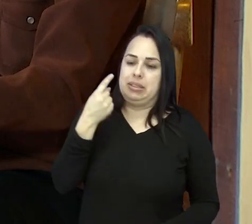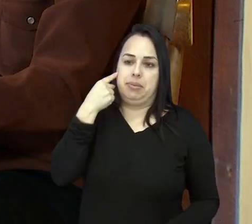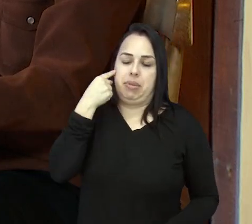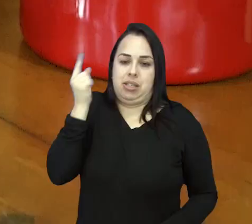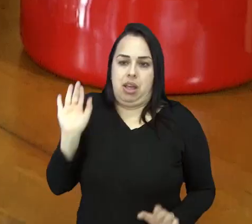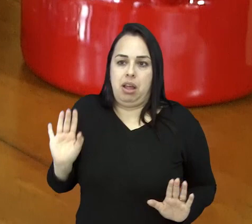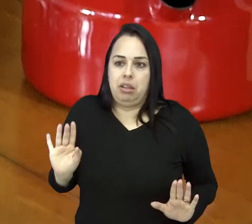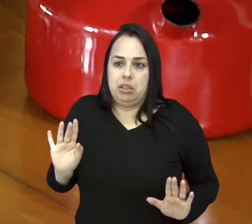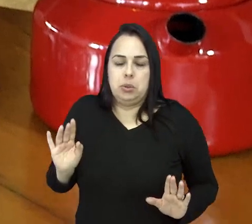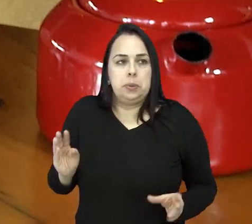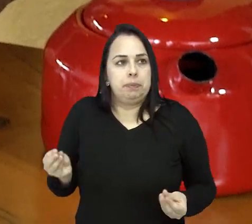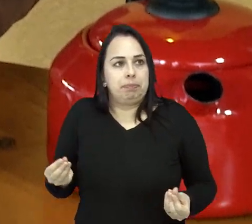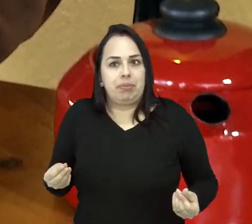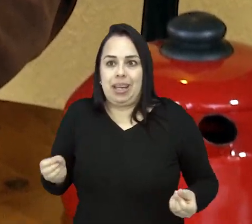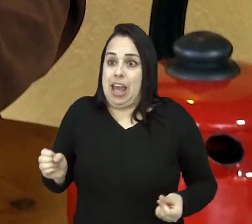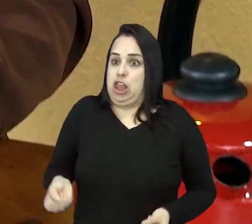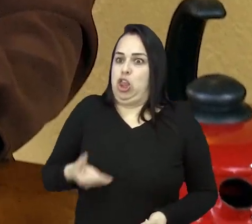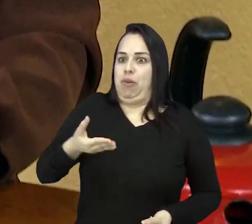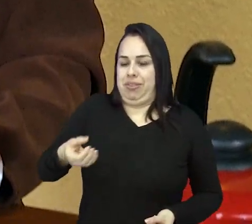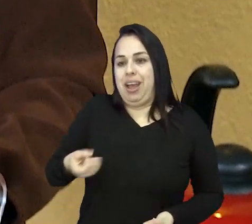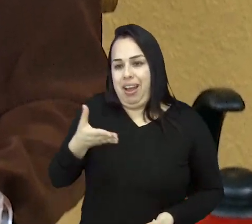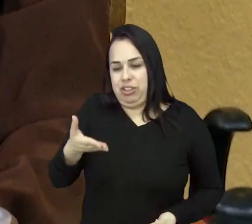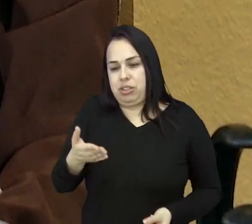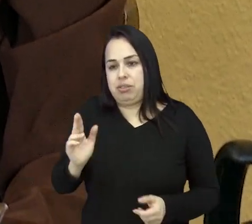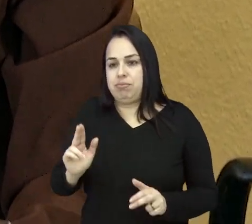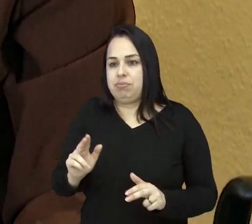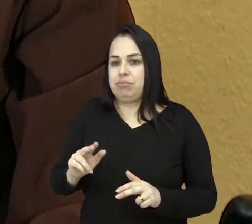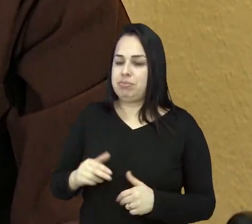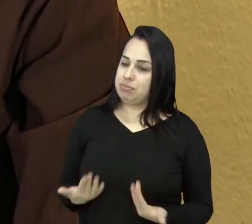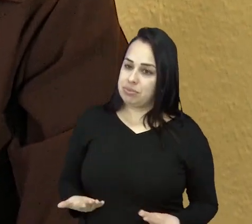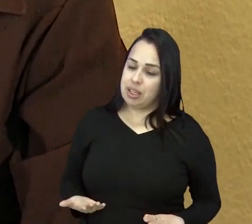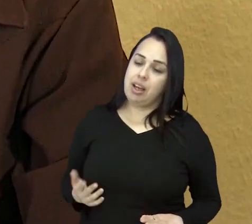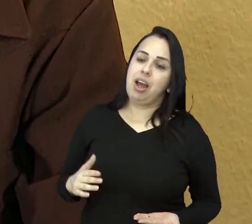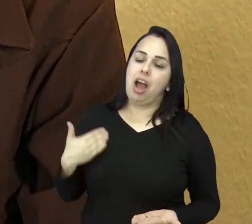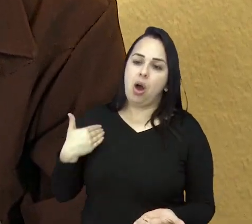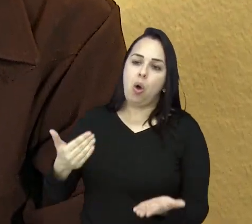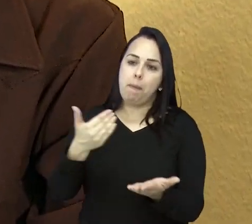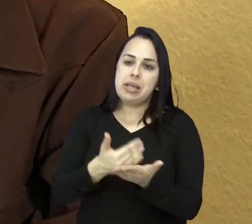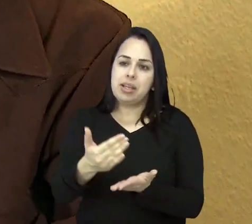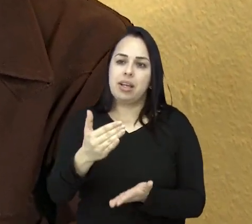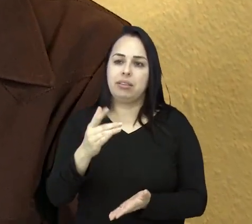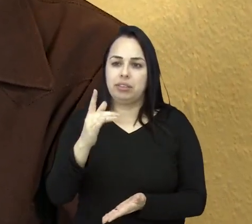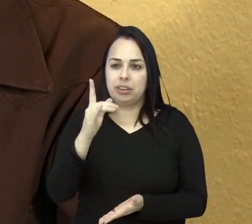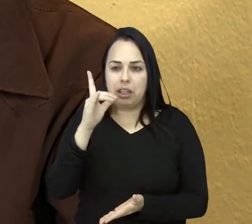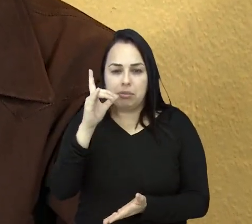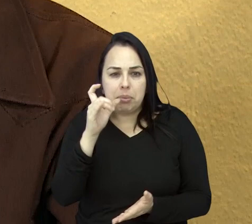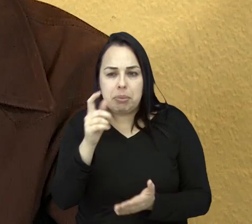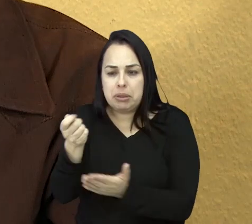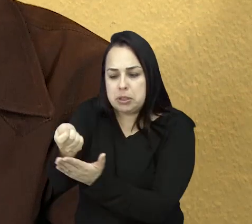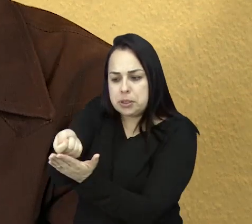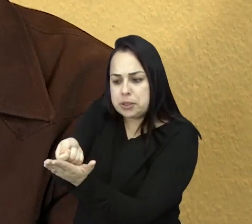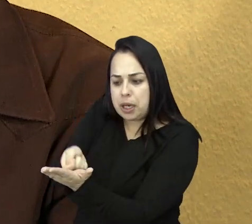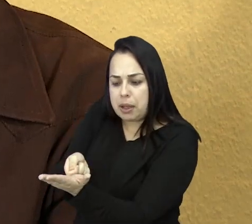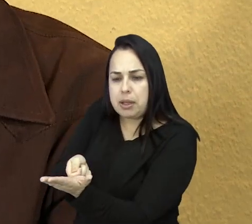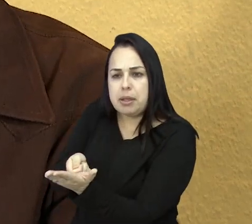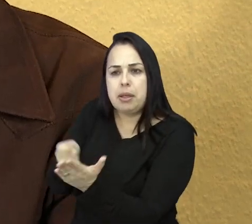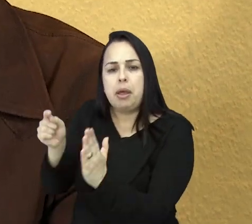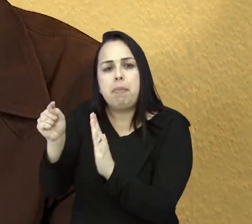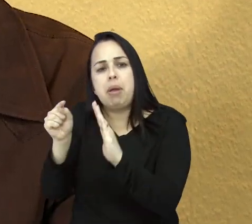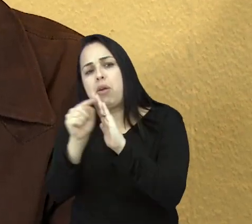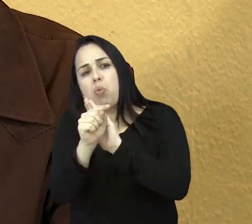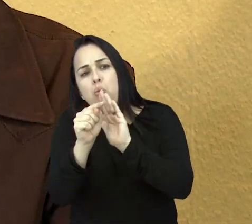um ponto de inovação aqui para eu ser reconhecida, né? E aí eu comecei mesmo da redação,